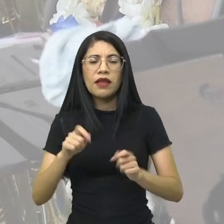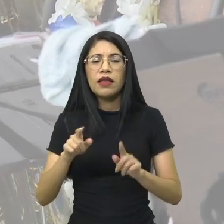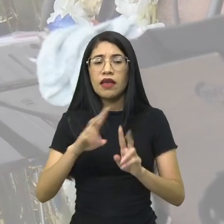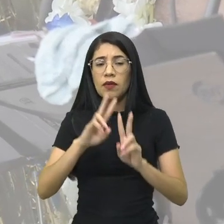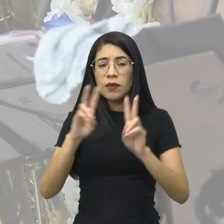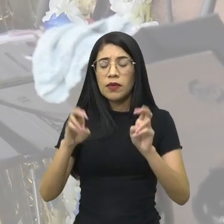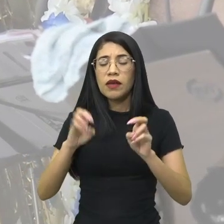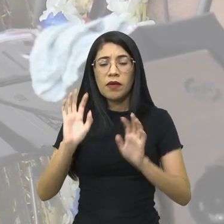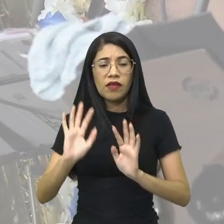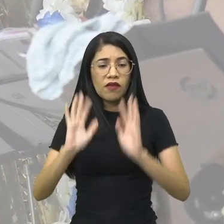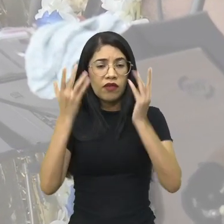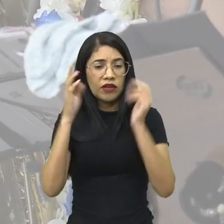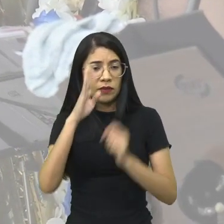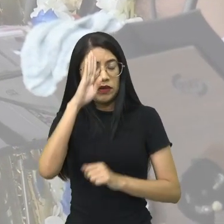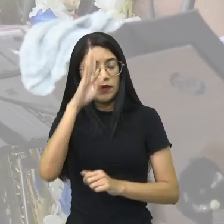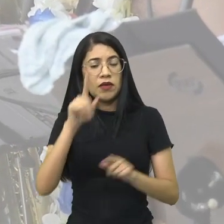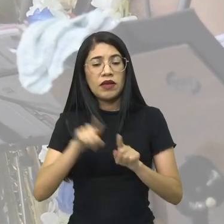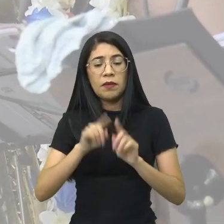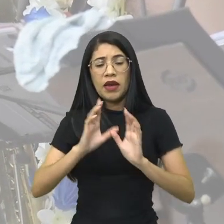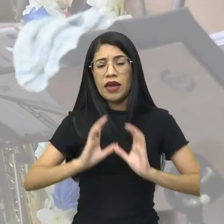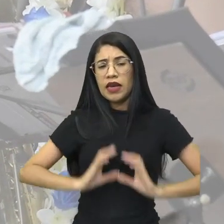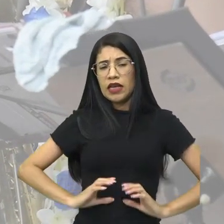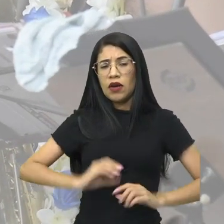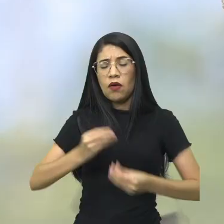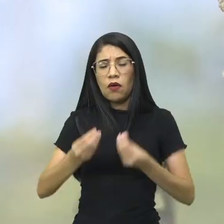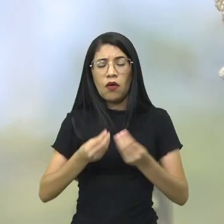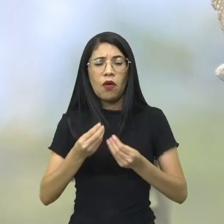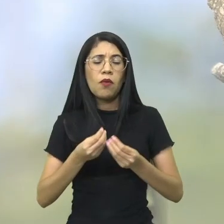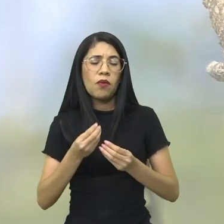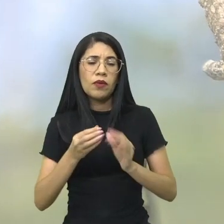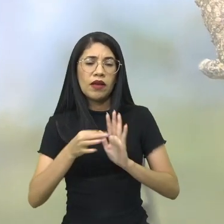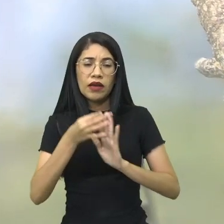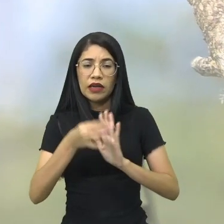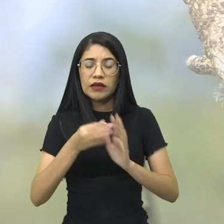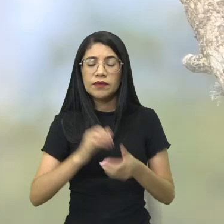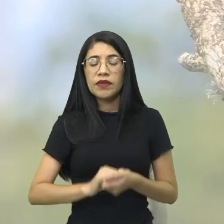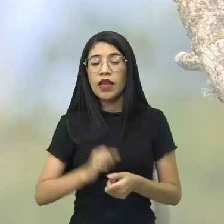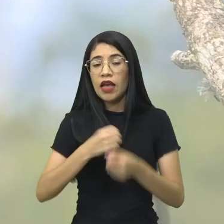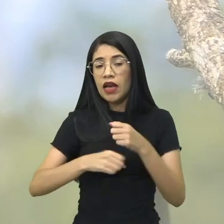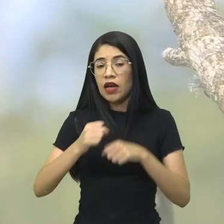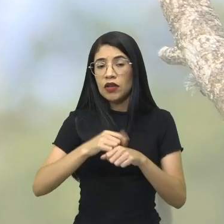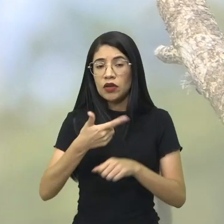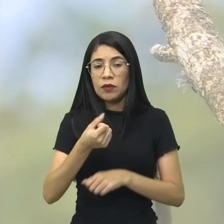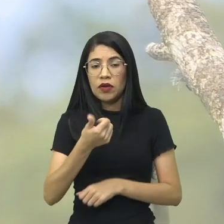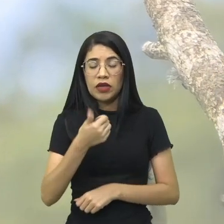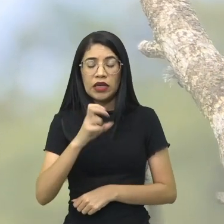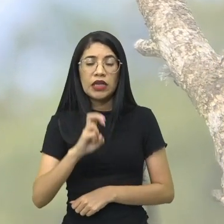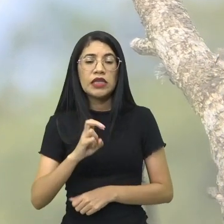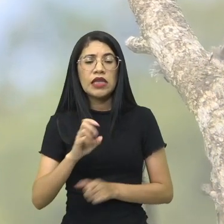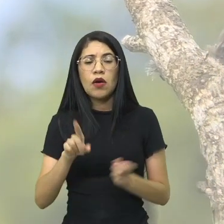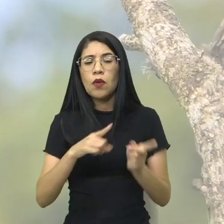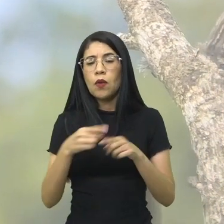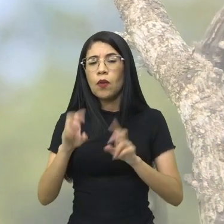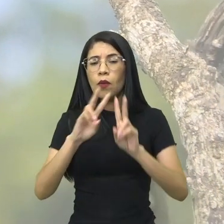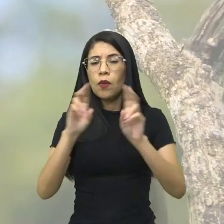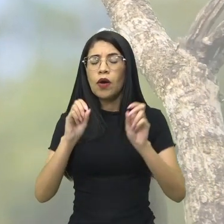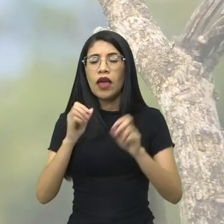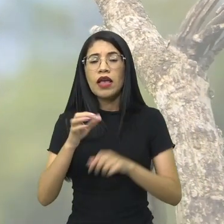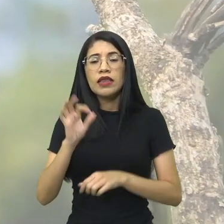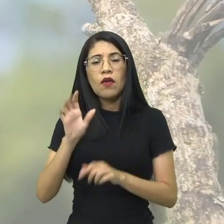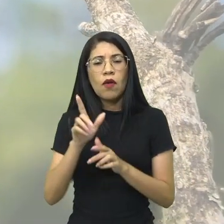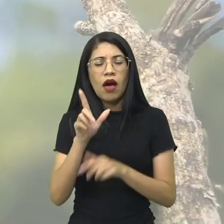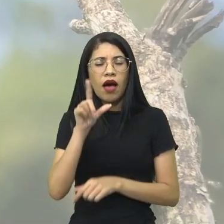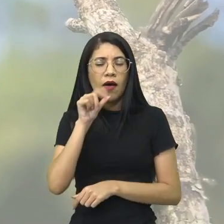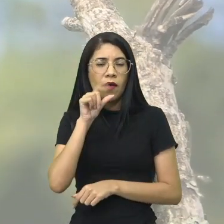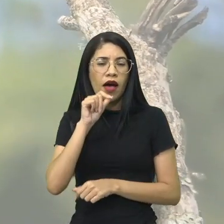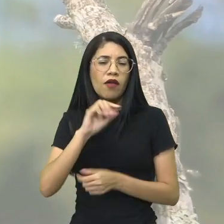cenário político e comportamentos sociais com muita irreverência. Em 2015, por exemplo, a banda cantou sobre o misterioso caso de aves,